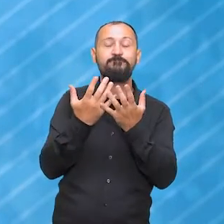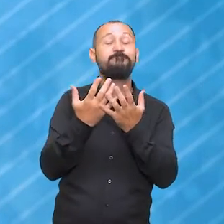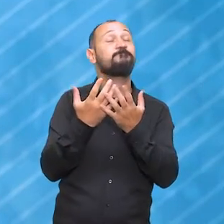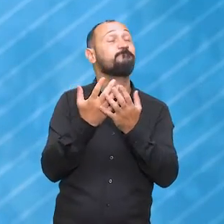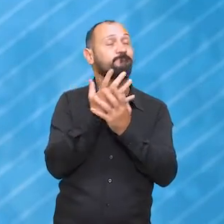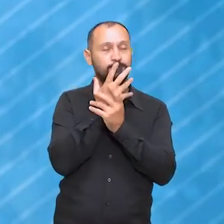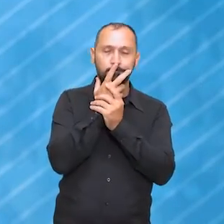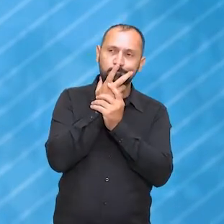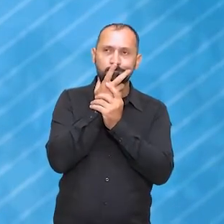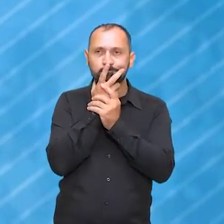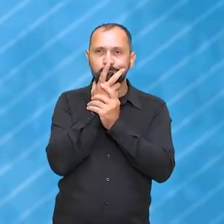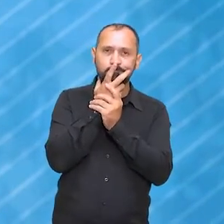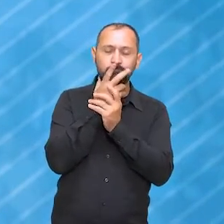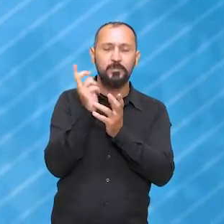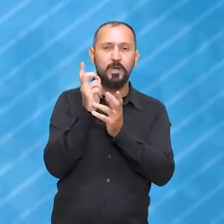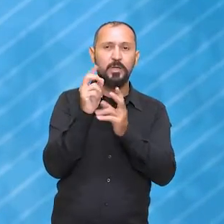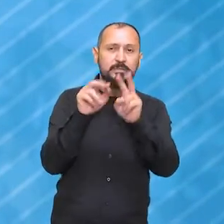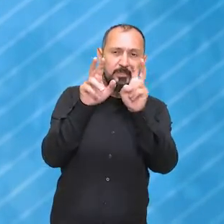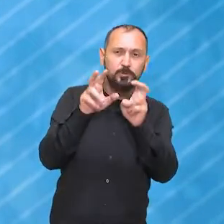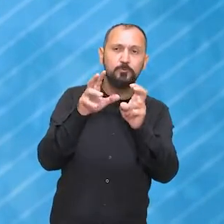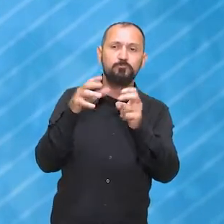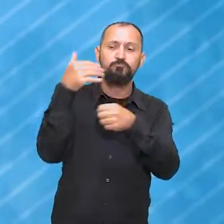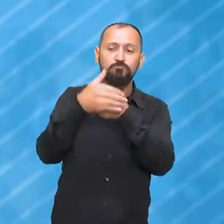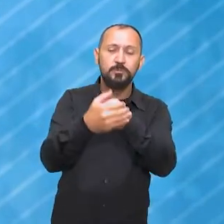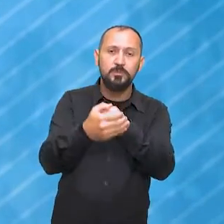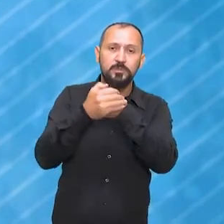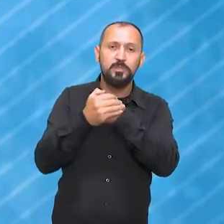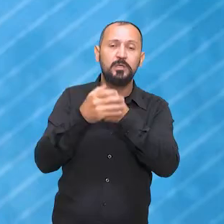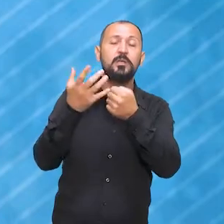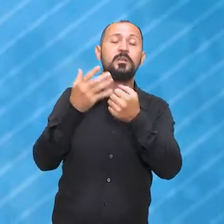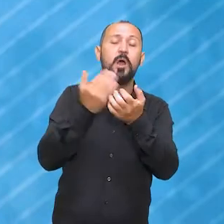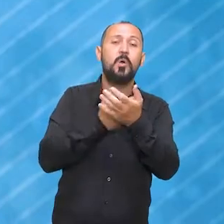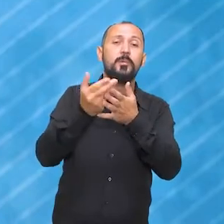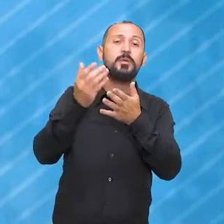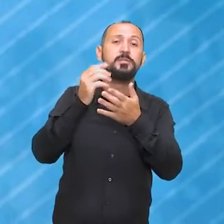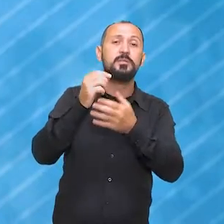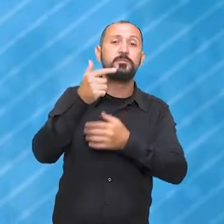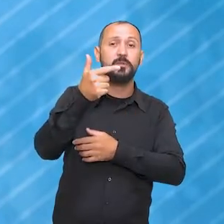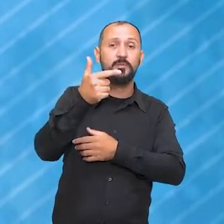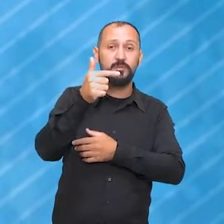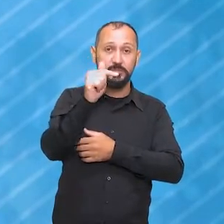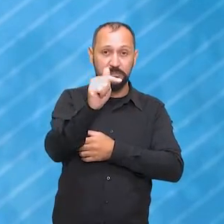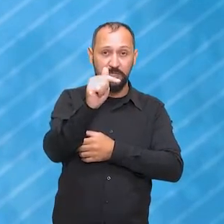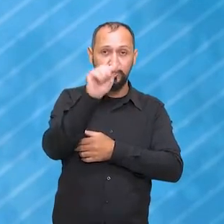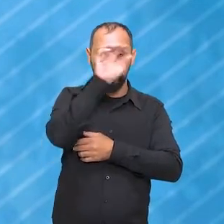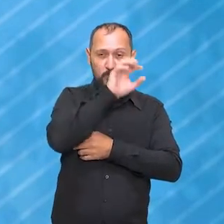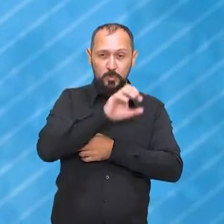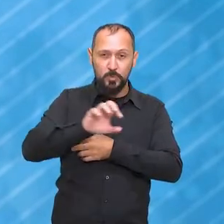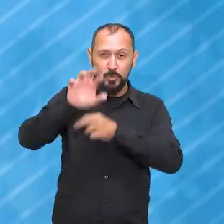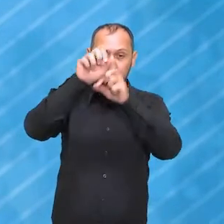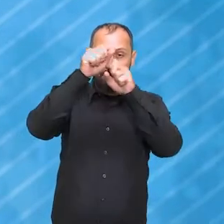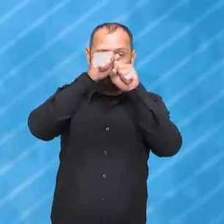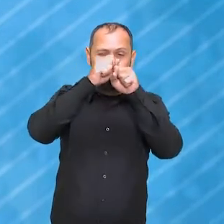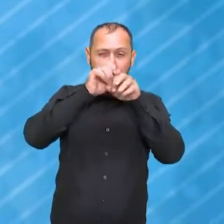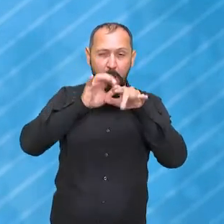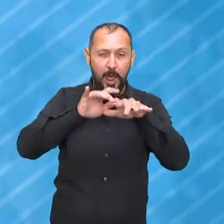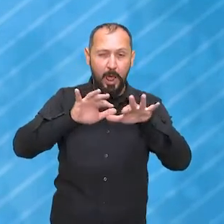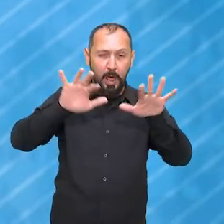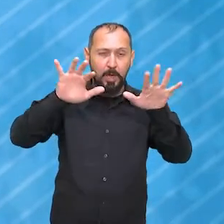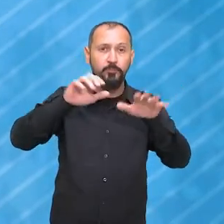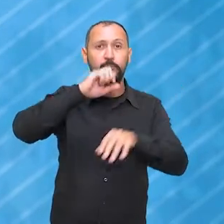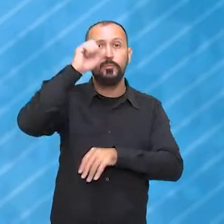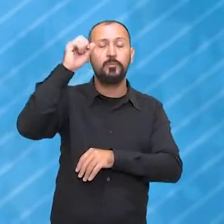e resolveram abraçar essa bandeira. E essa bandeira está sendo espalhada pelas 27 seccionais. Então,